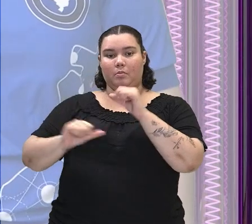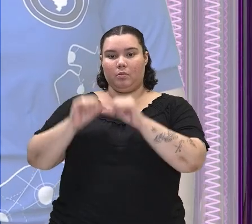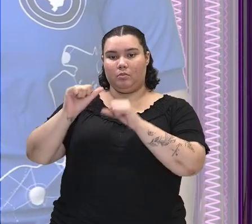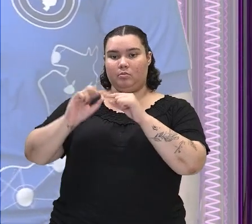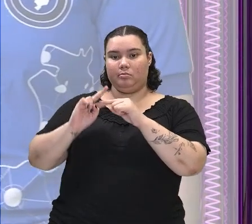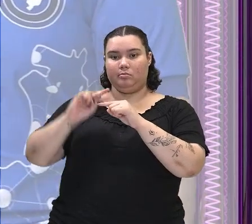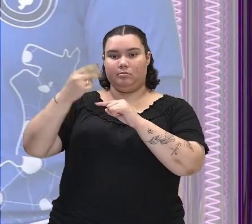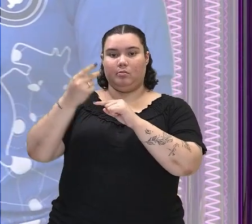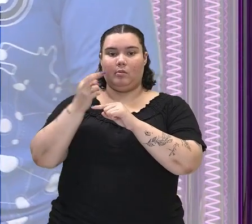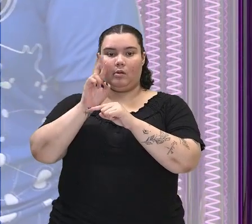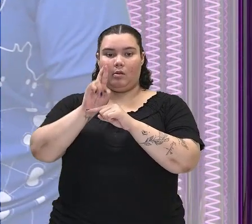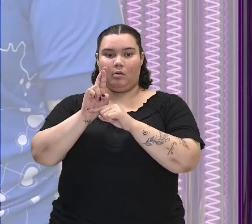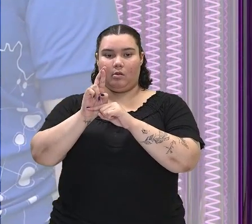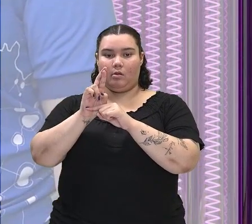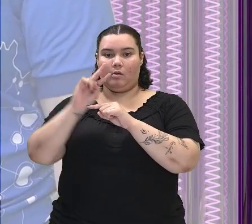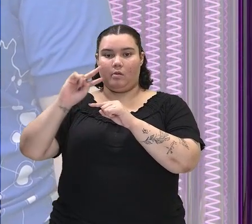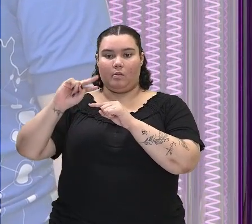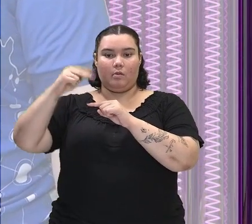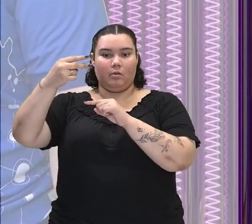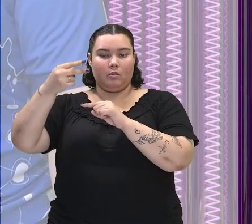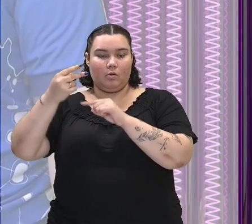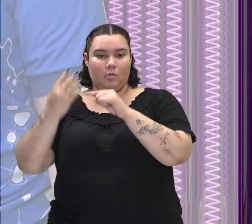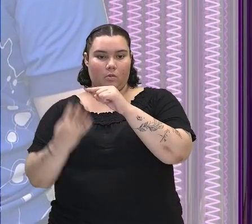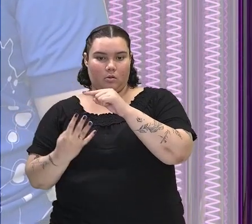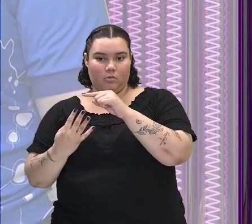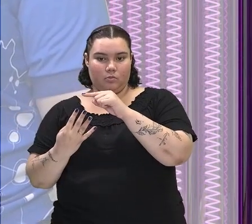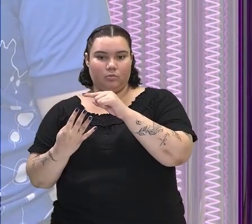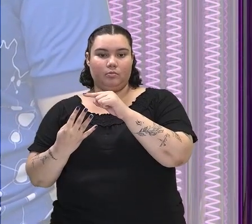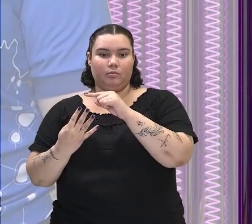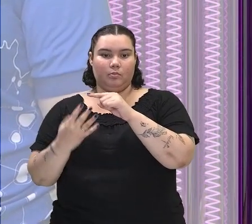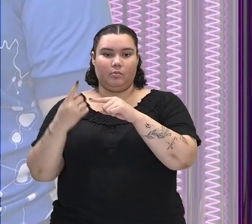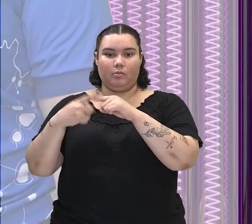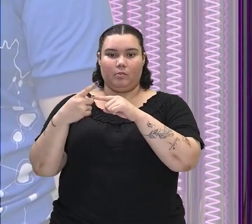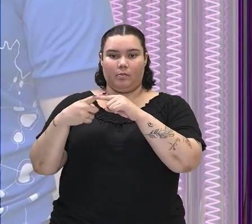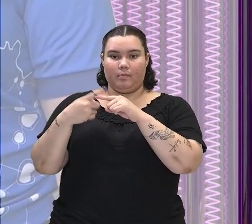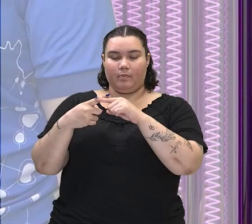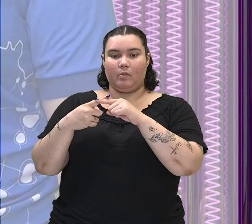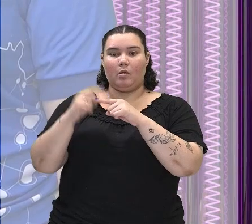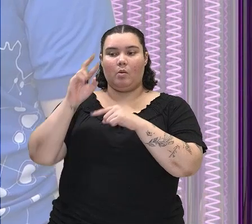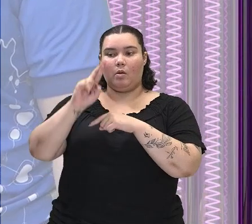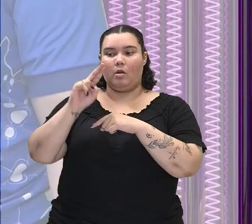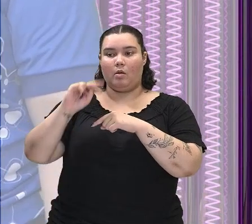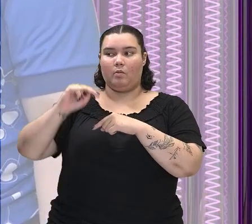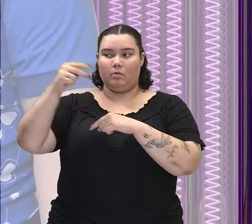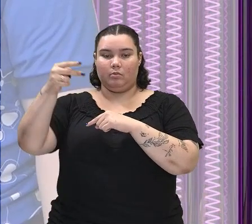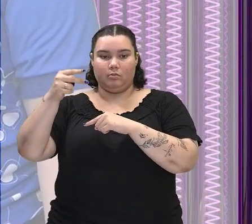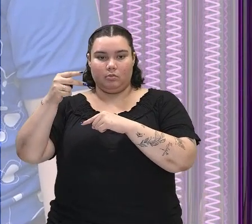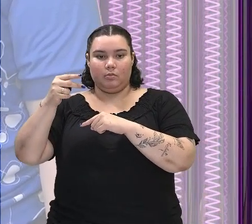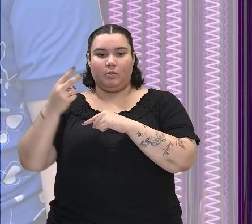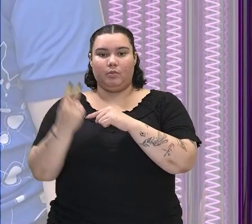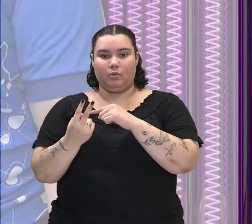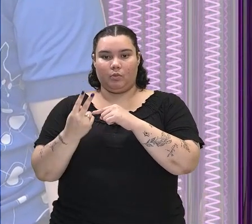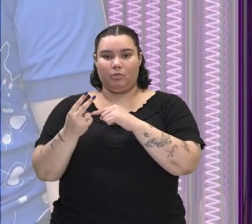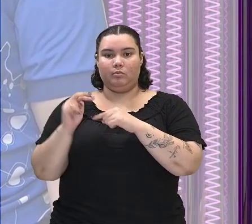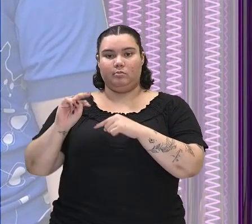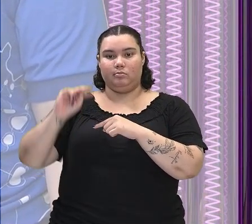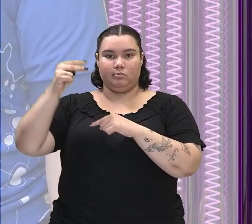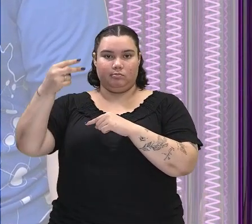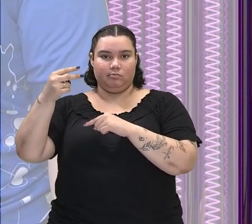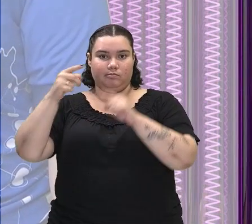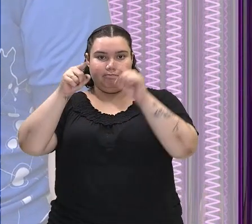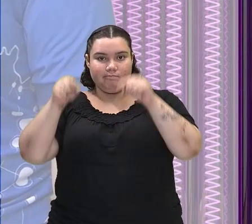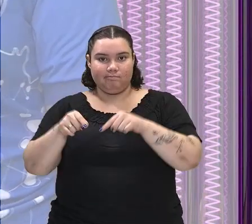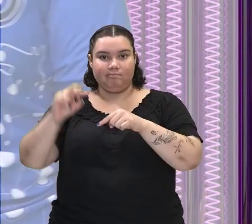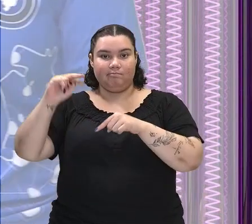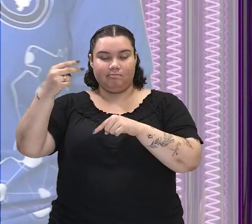vai ficar R ao quadrado sobre 4, né? Porque o R é elevado ao quadrado e o 2 também é elevado ao